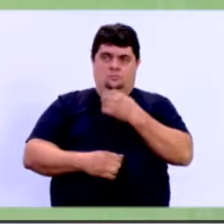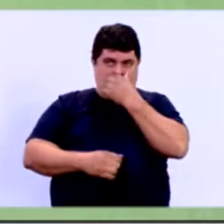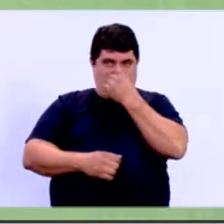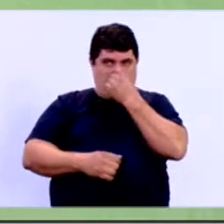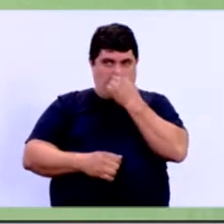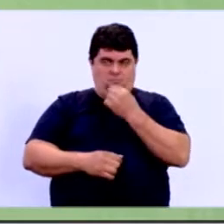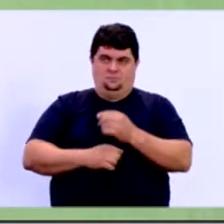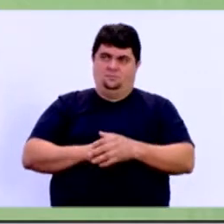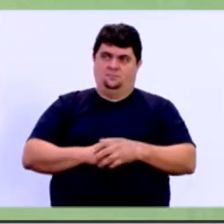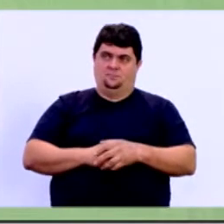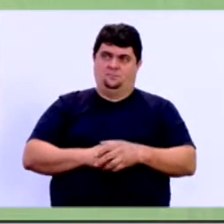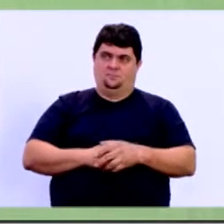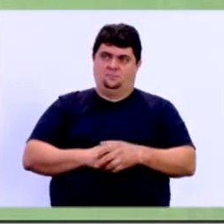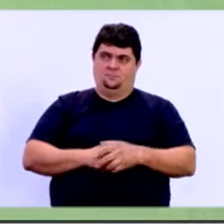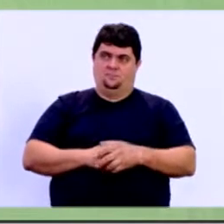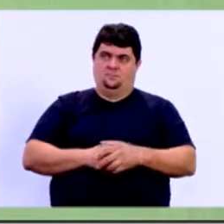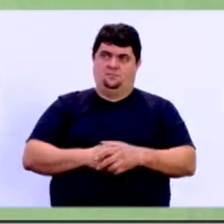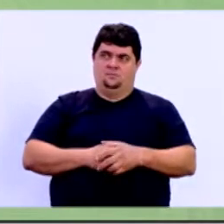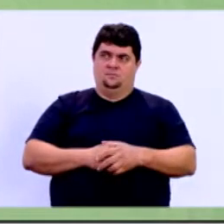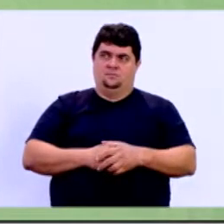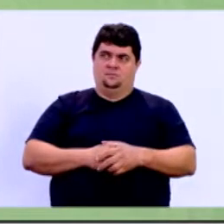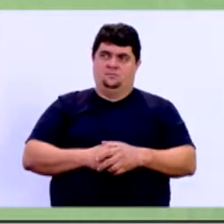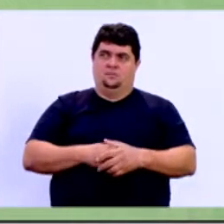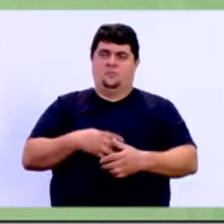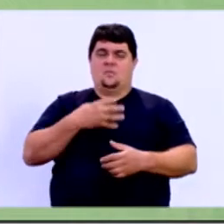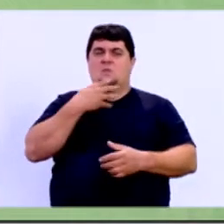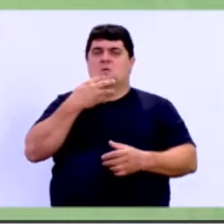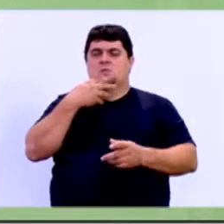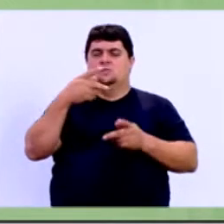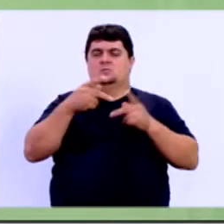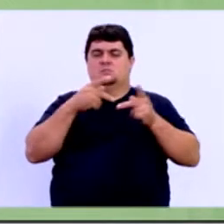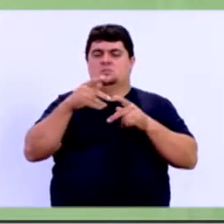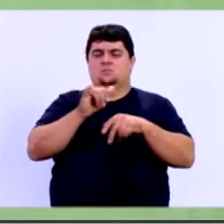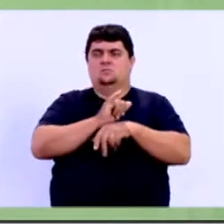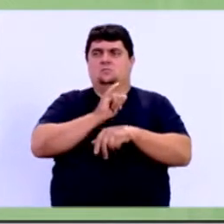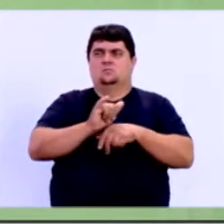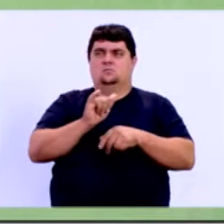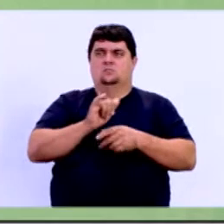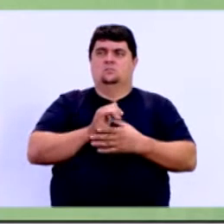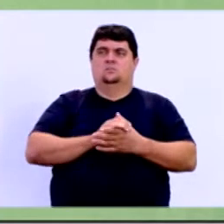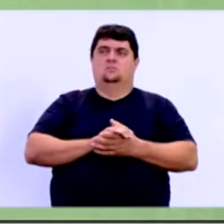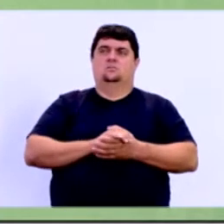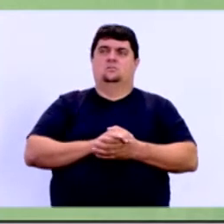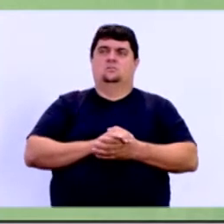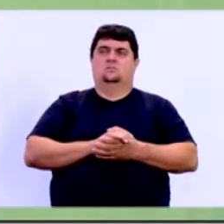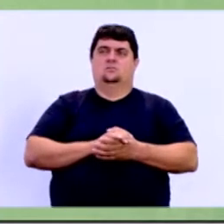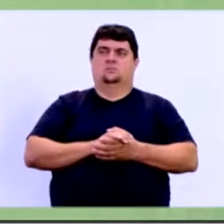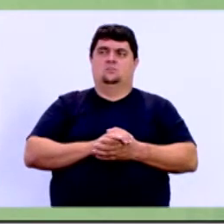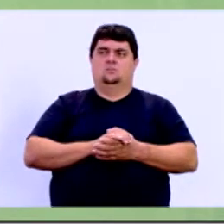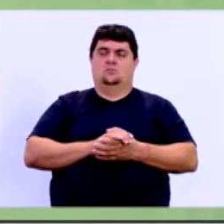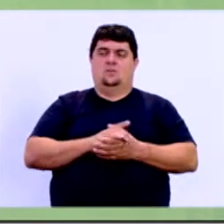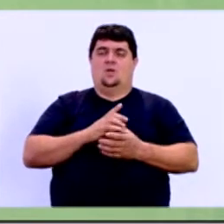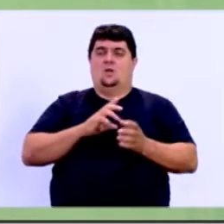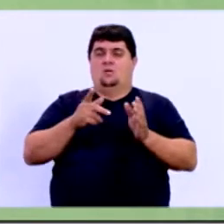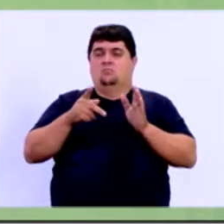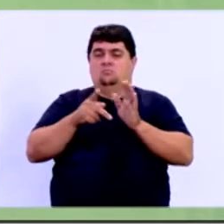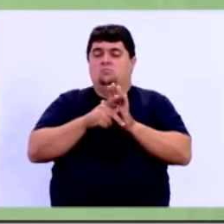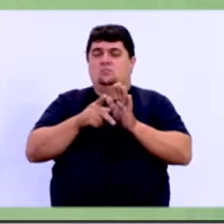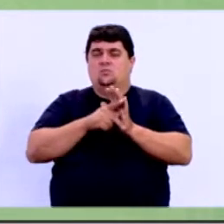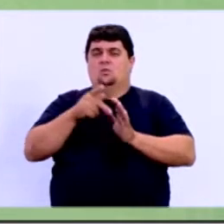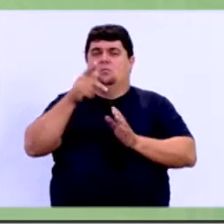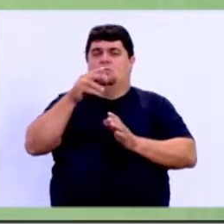Então, conhecendo um planejamento estratégico, né, o planejamento tem como natureza